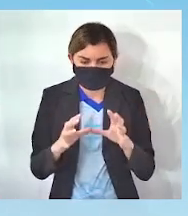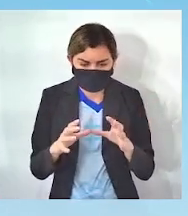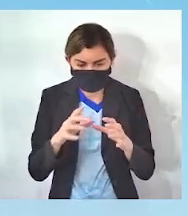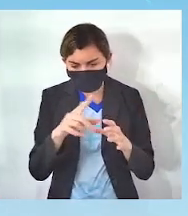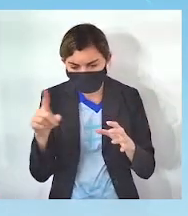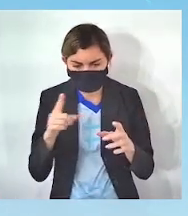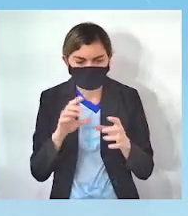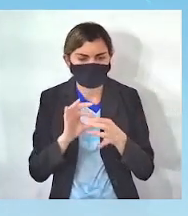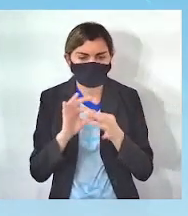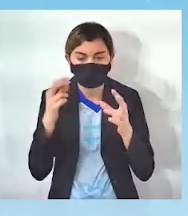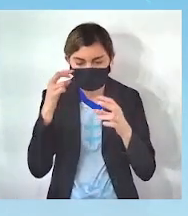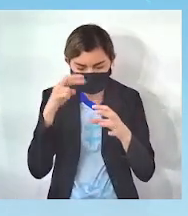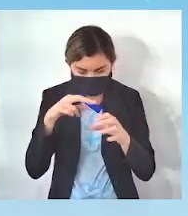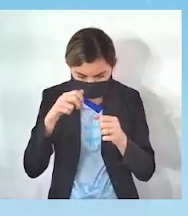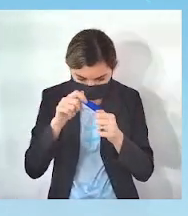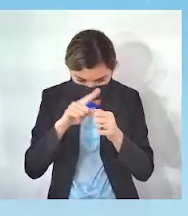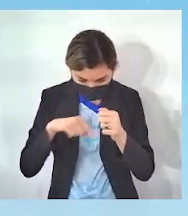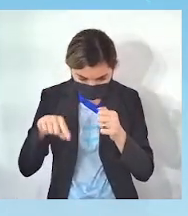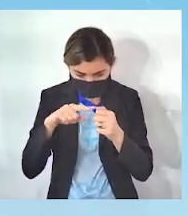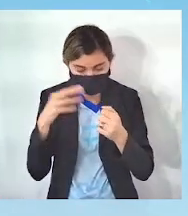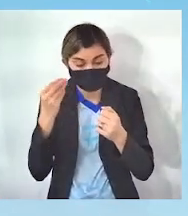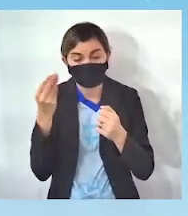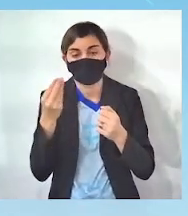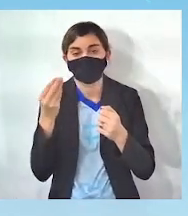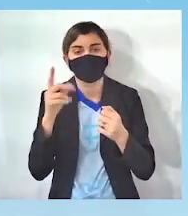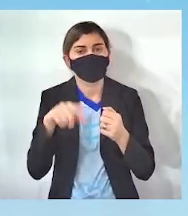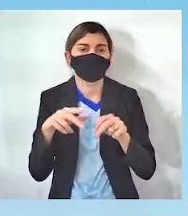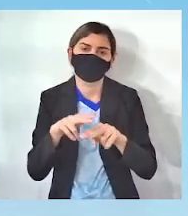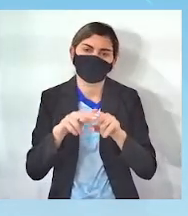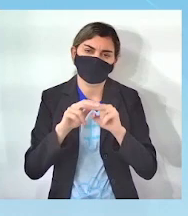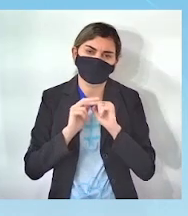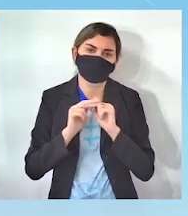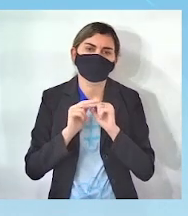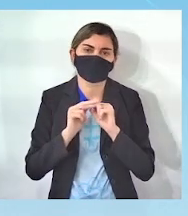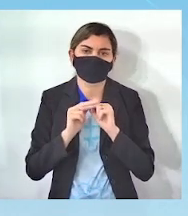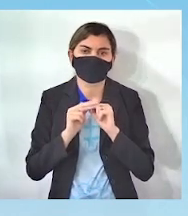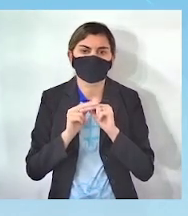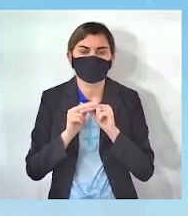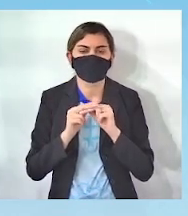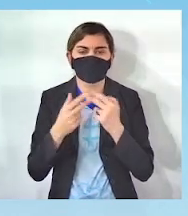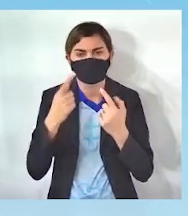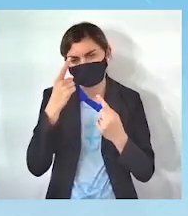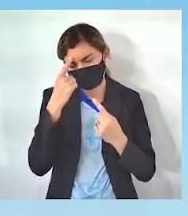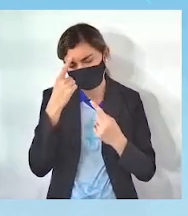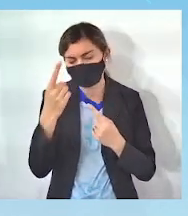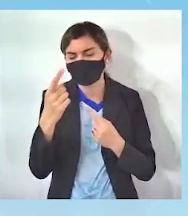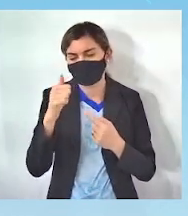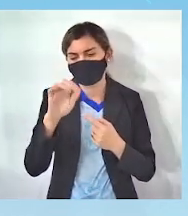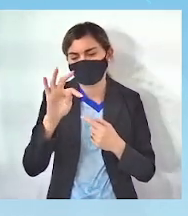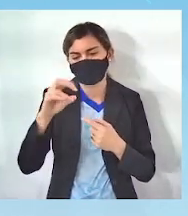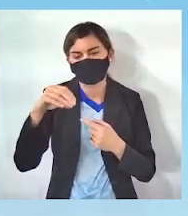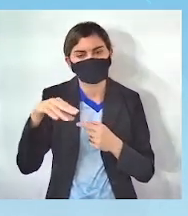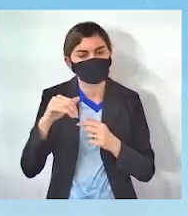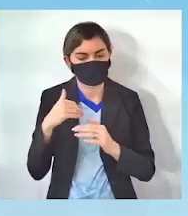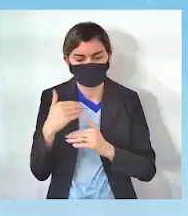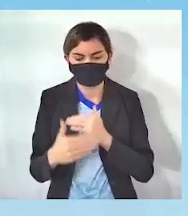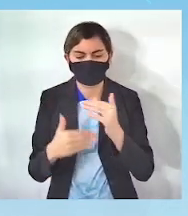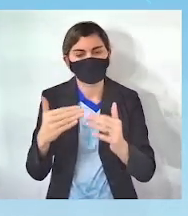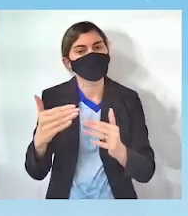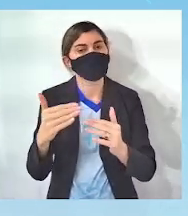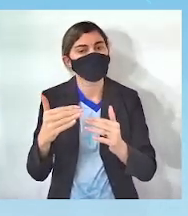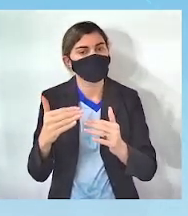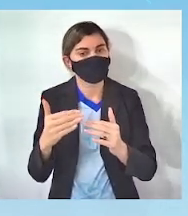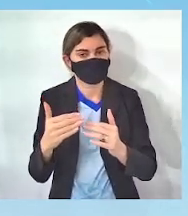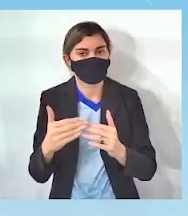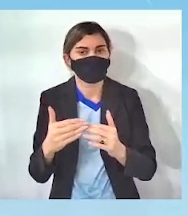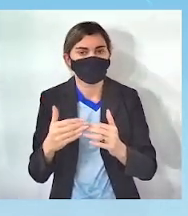que nos permite ver o átomo e saber como ele é por isso que a ideia de átomo foi mudando com o passar do